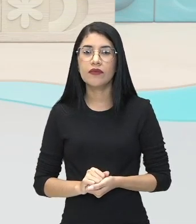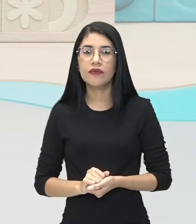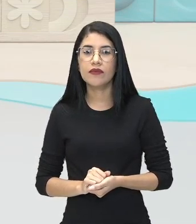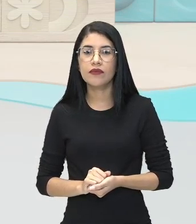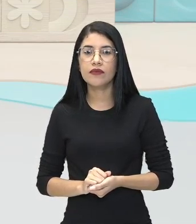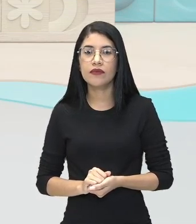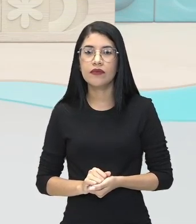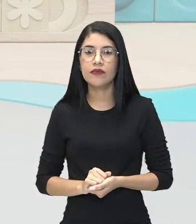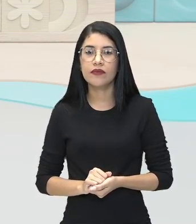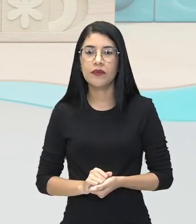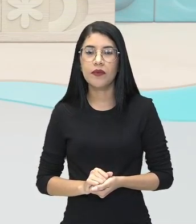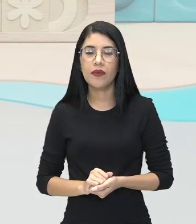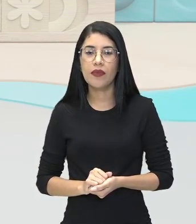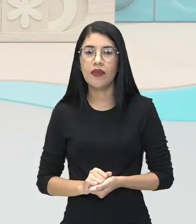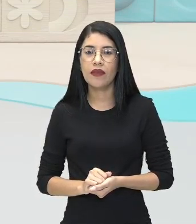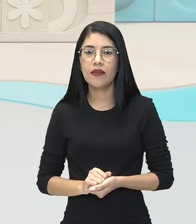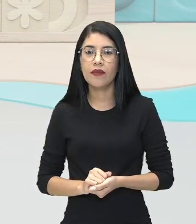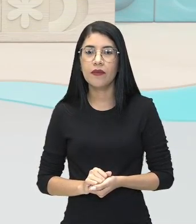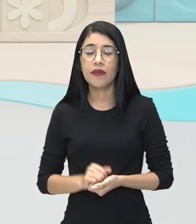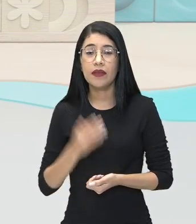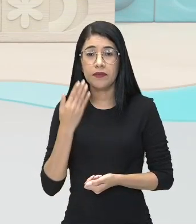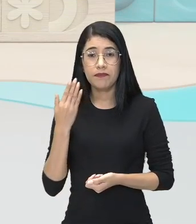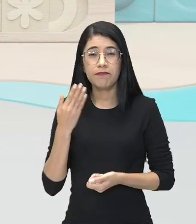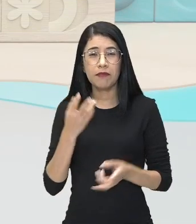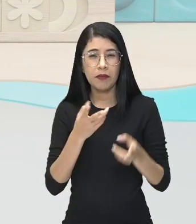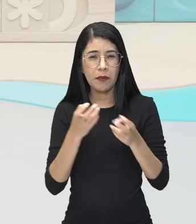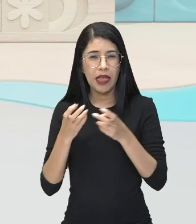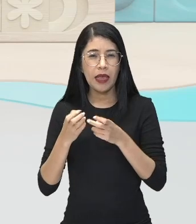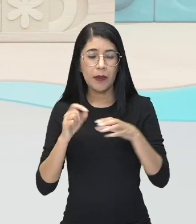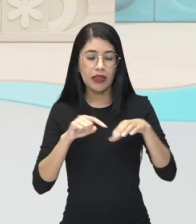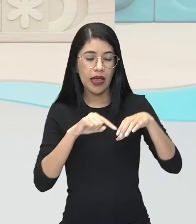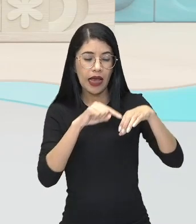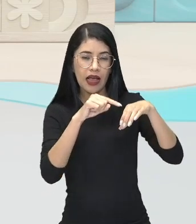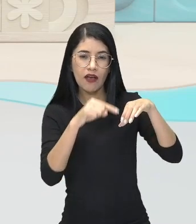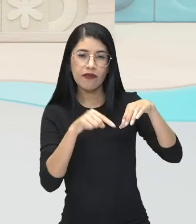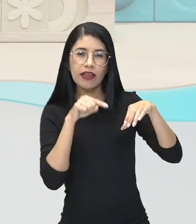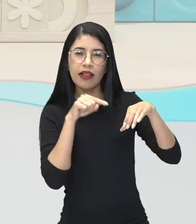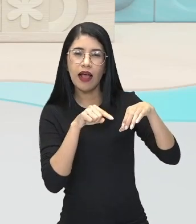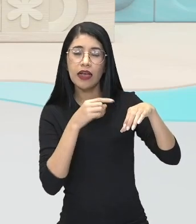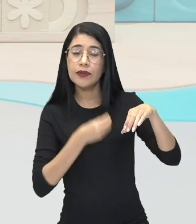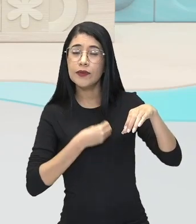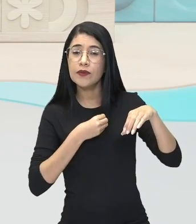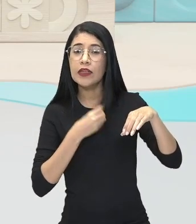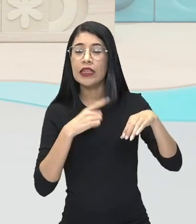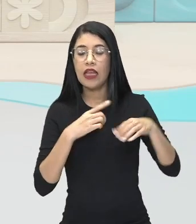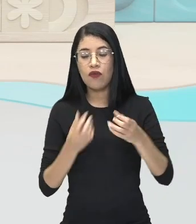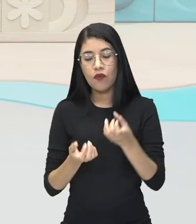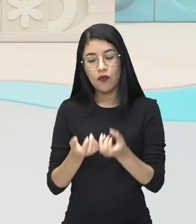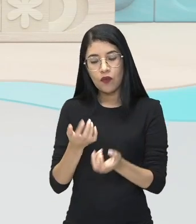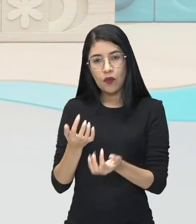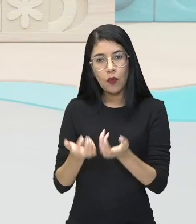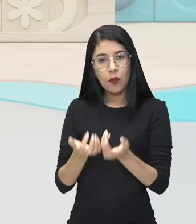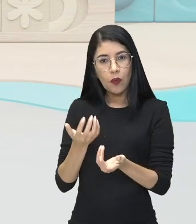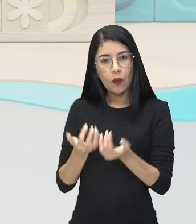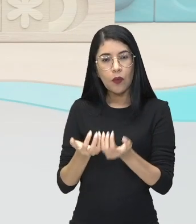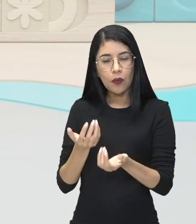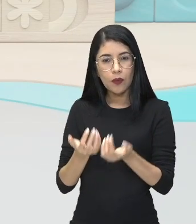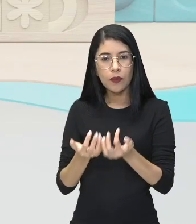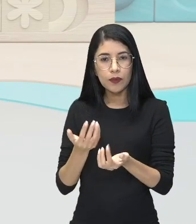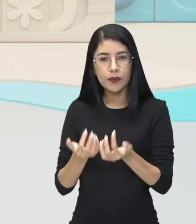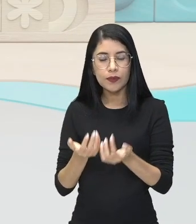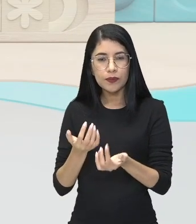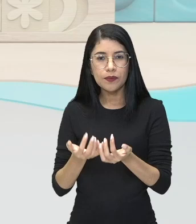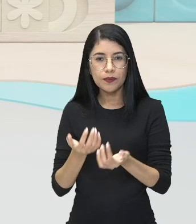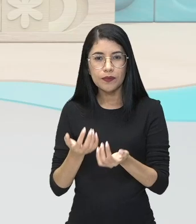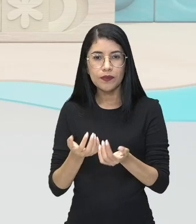tá? Devagar. Então, aqui eles estão no interior de uma caverna, onde tem uma fogueira, que vocês estão vendo aí, né? O fogo, eles